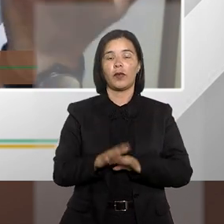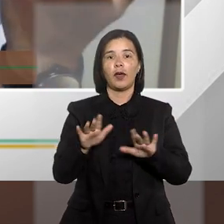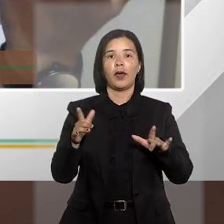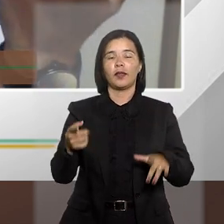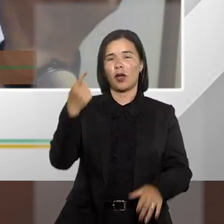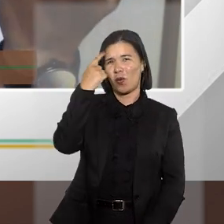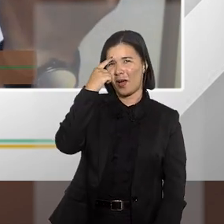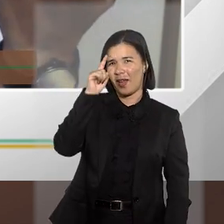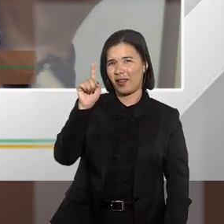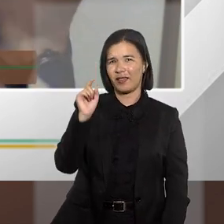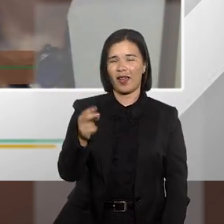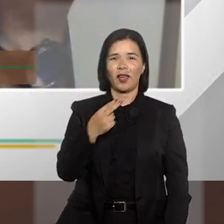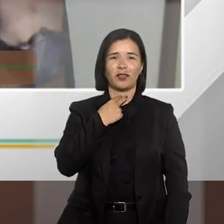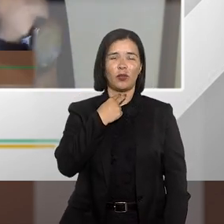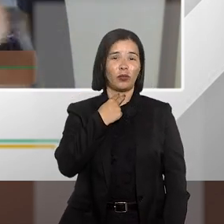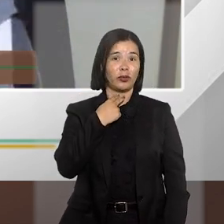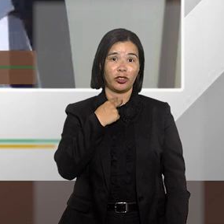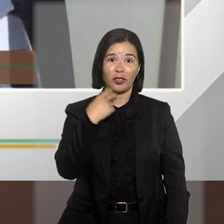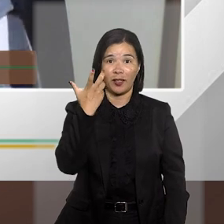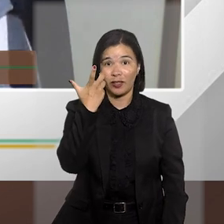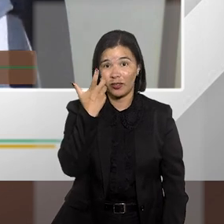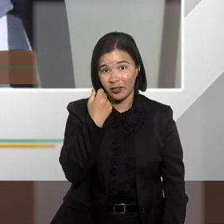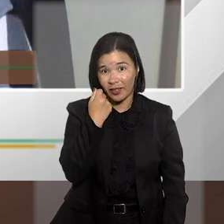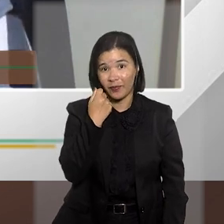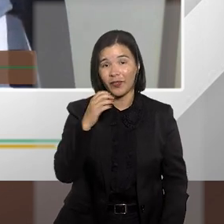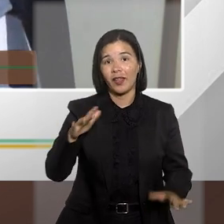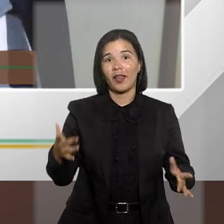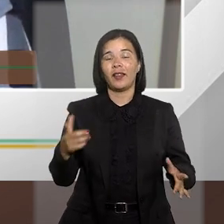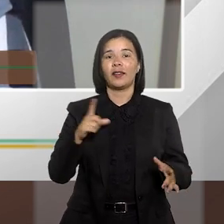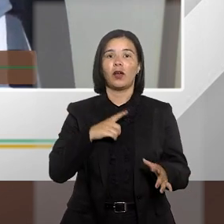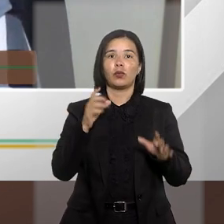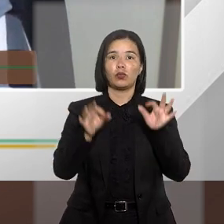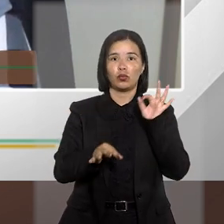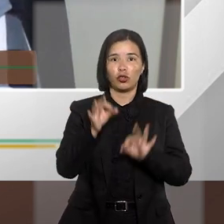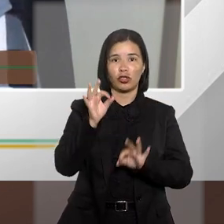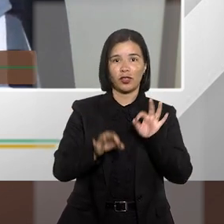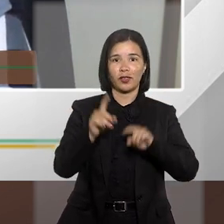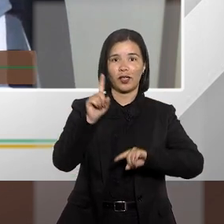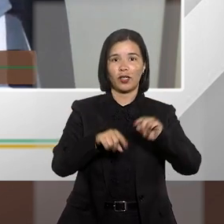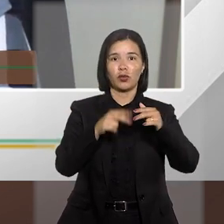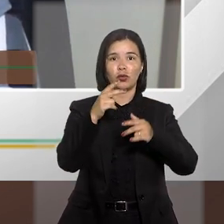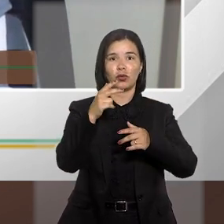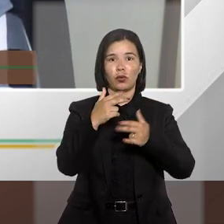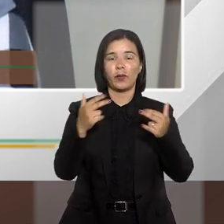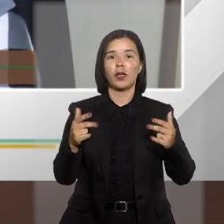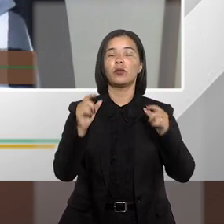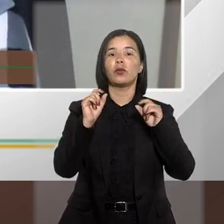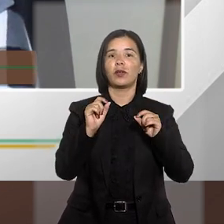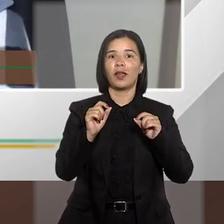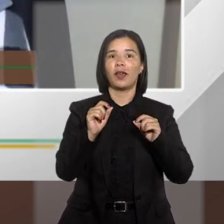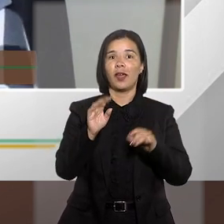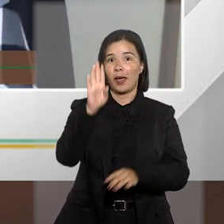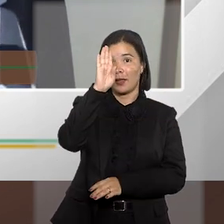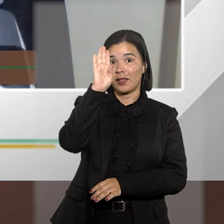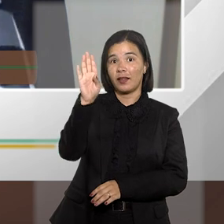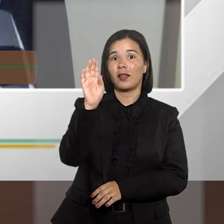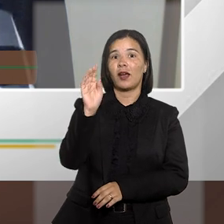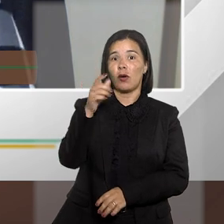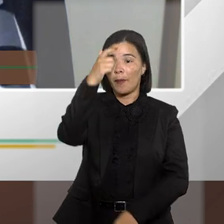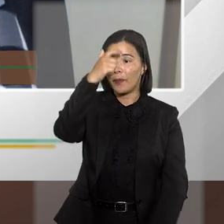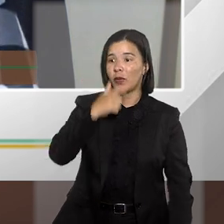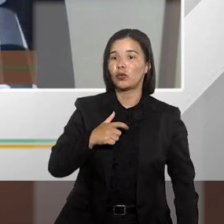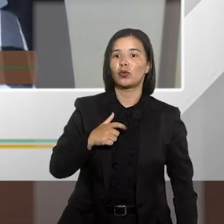de que a gente não podia adotar. E aí, de novo, a gente tem um judiciário como instrumento central para o reconhecimento da gente enquanto pessoa, enquanto ser